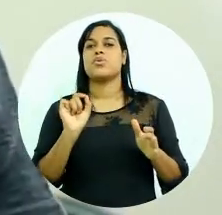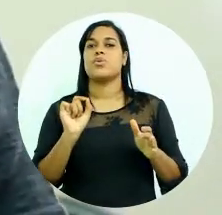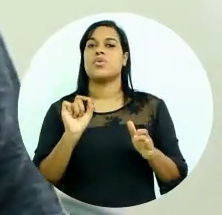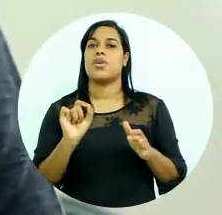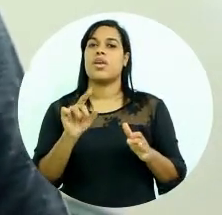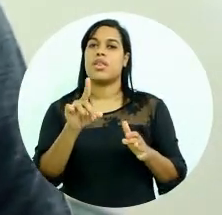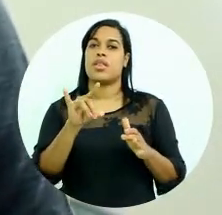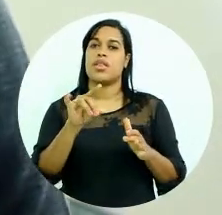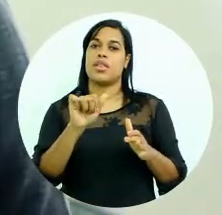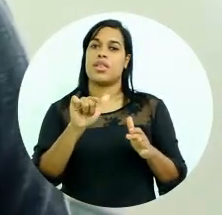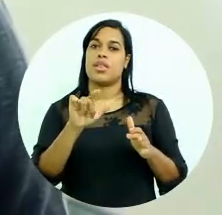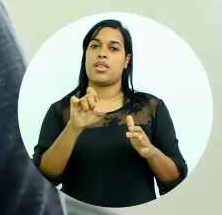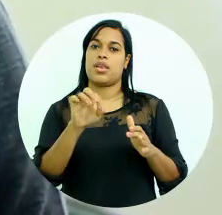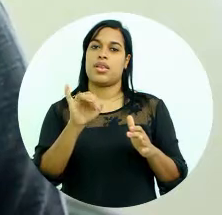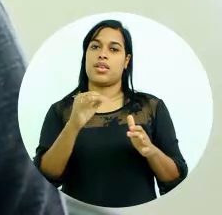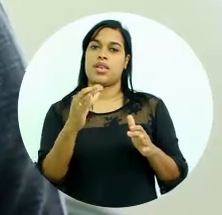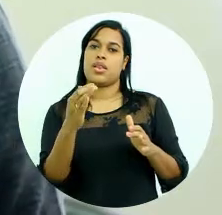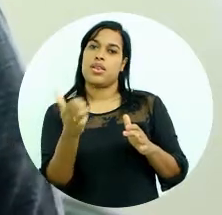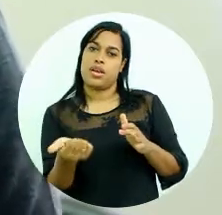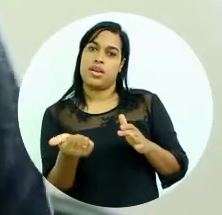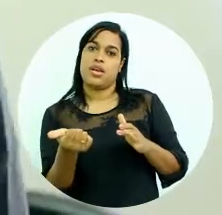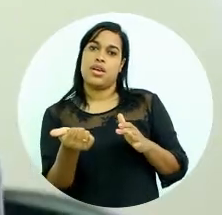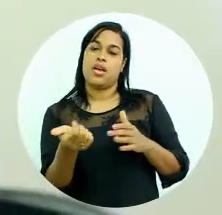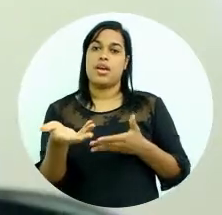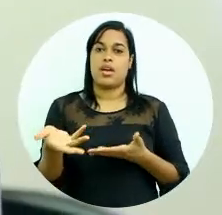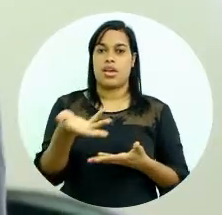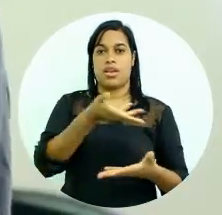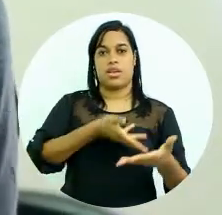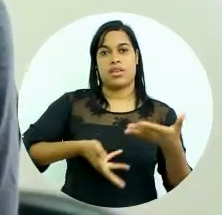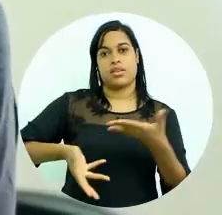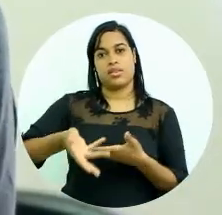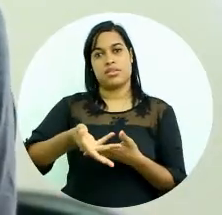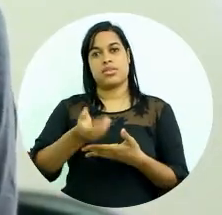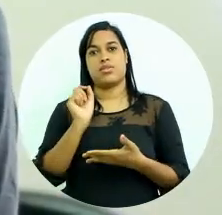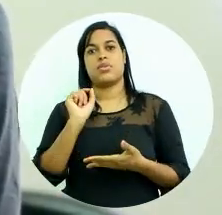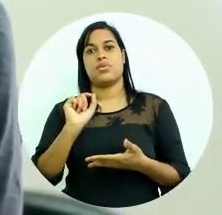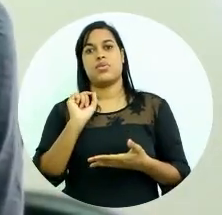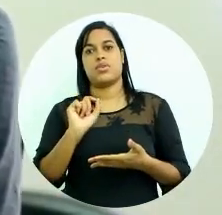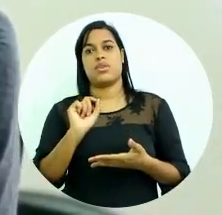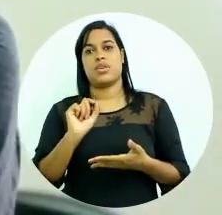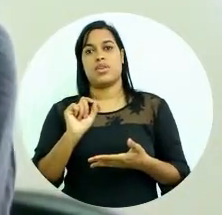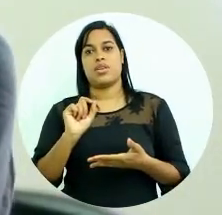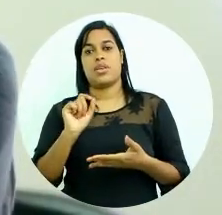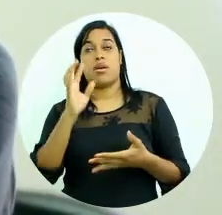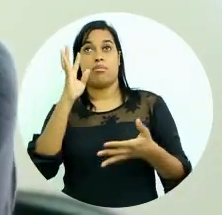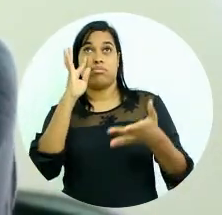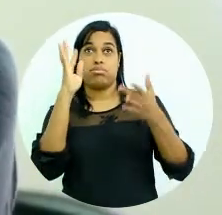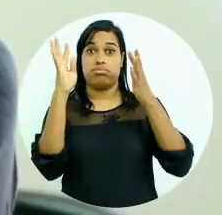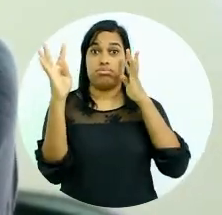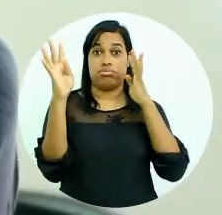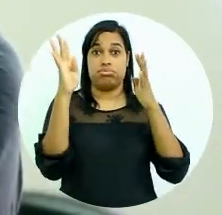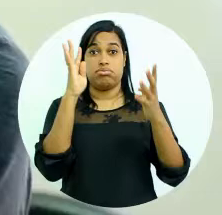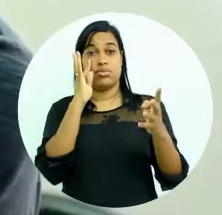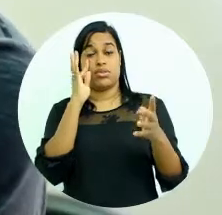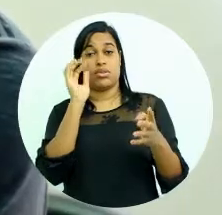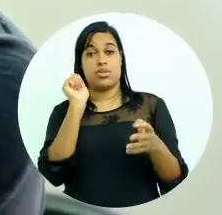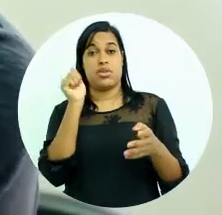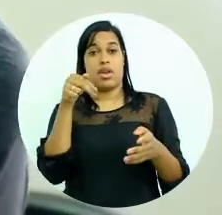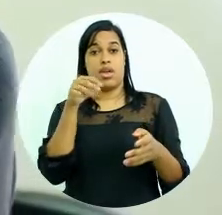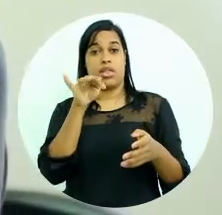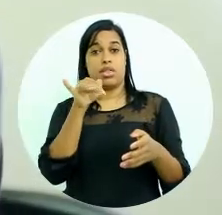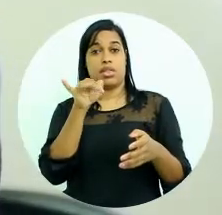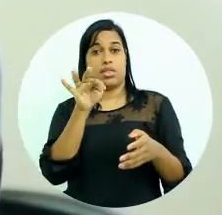conceito de dialética, que é a relação entre a tese